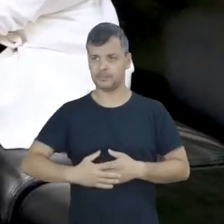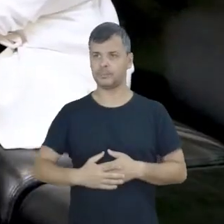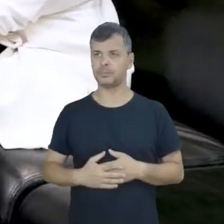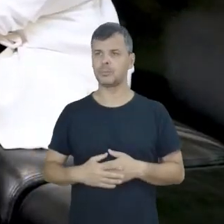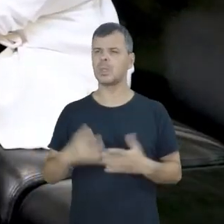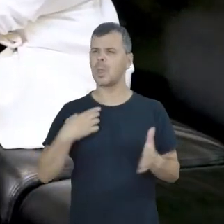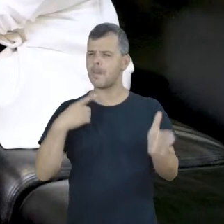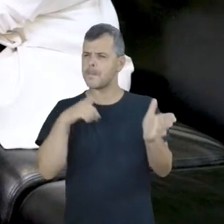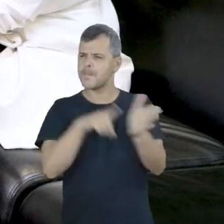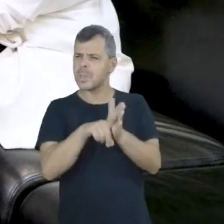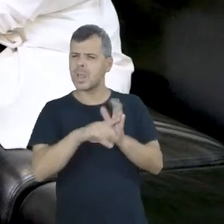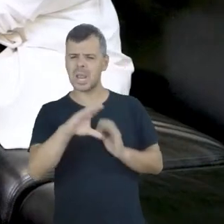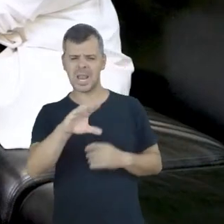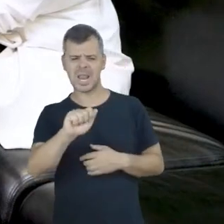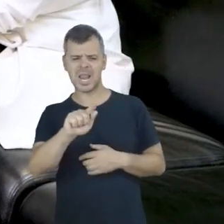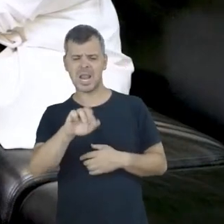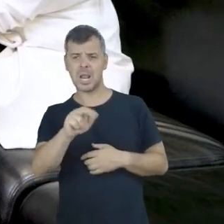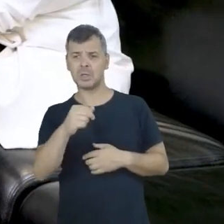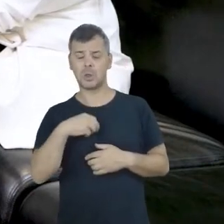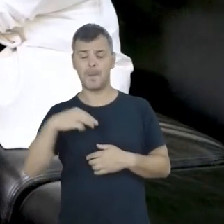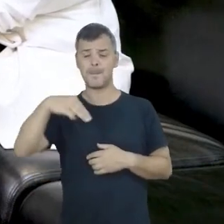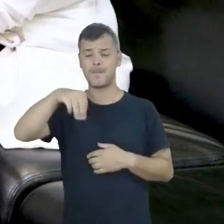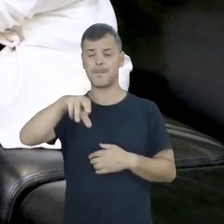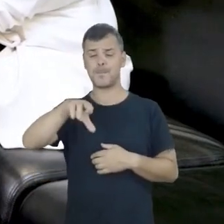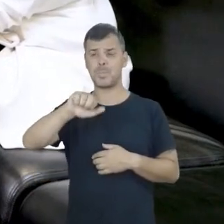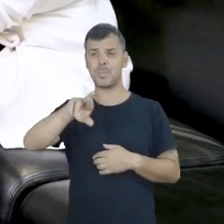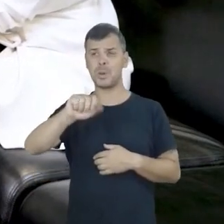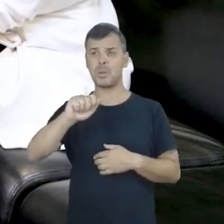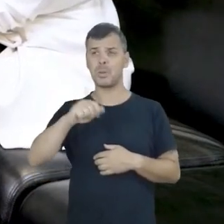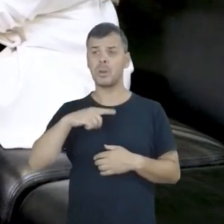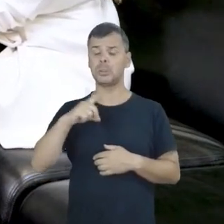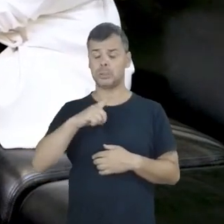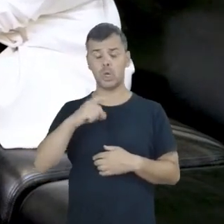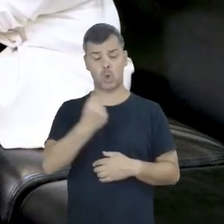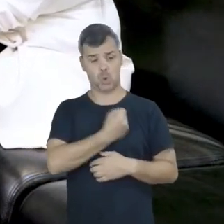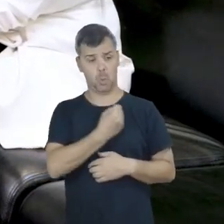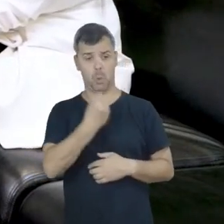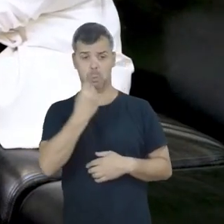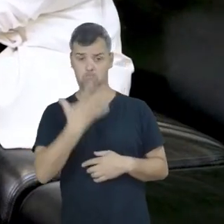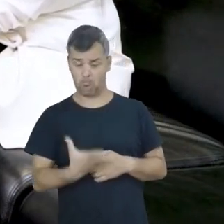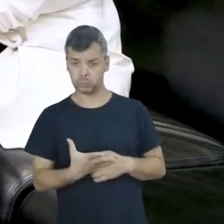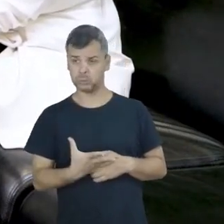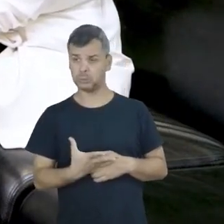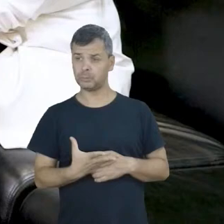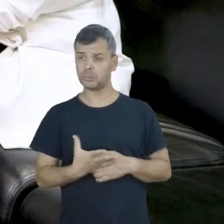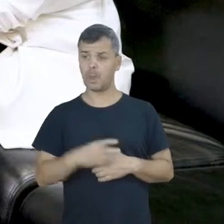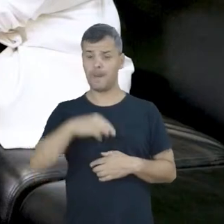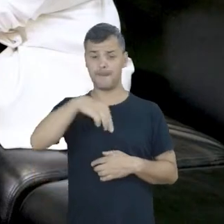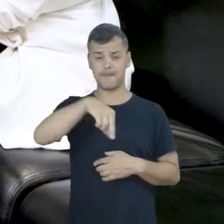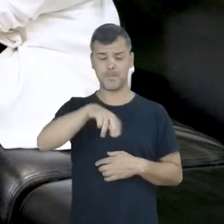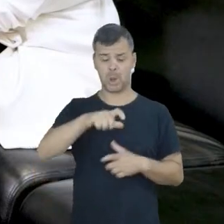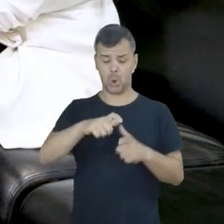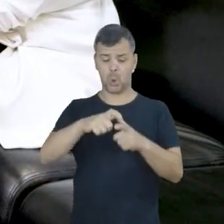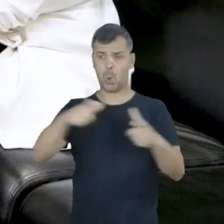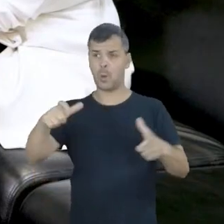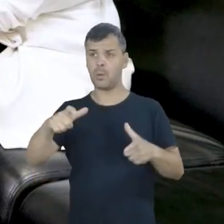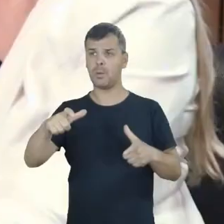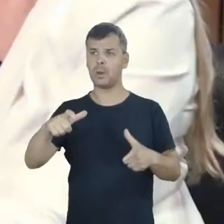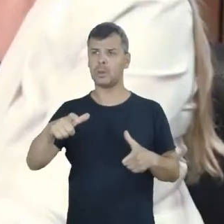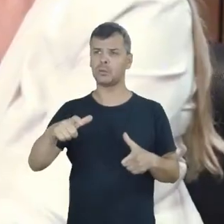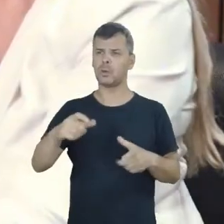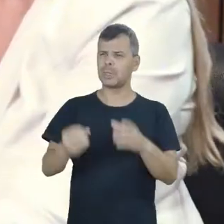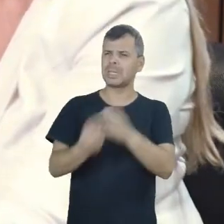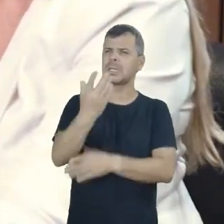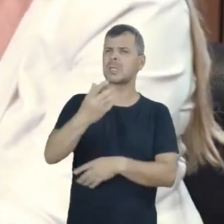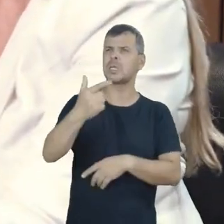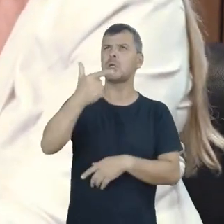dos dados do CAGED, nós tivemos agora em março a gente tem tido números muito positivos. Em março nós tivemos um aumento foram